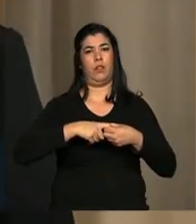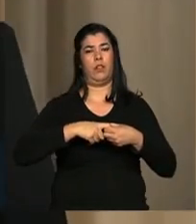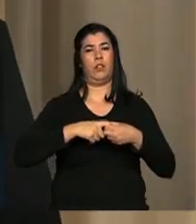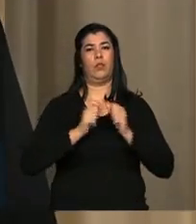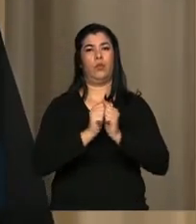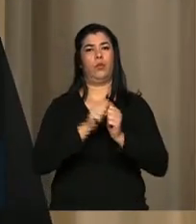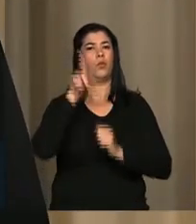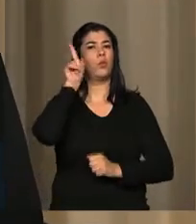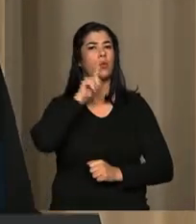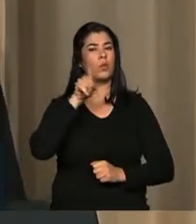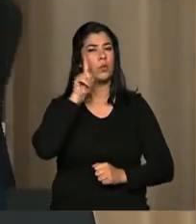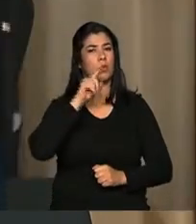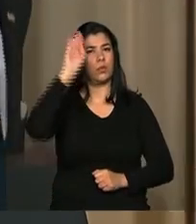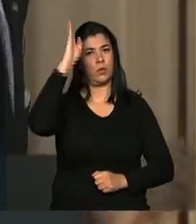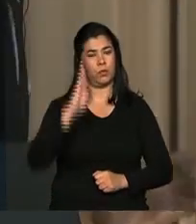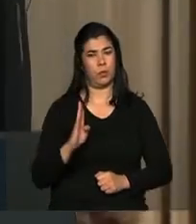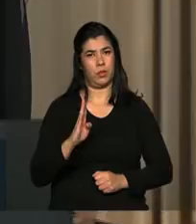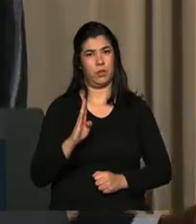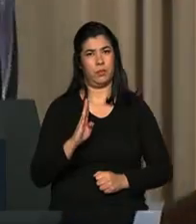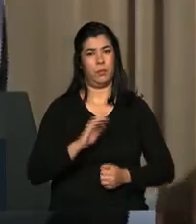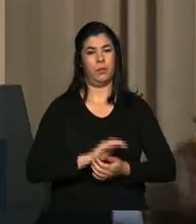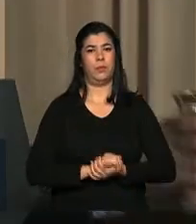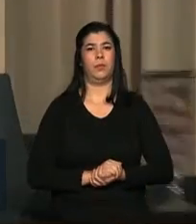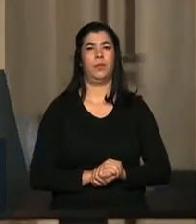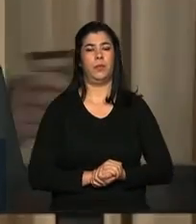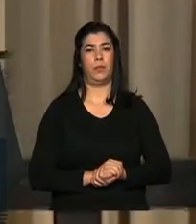entre Estados Unidos e Brasil.